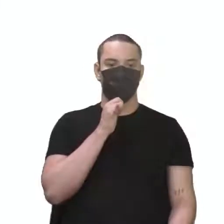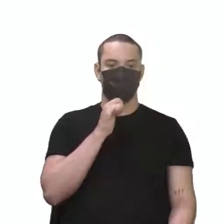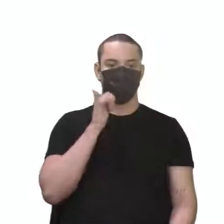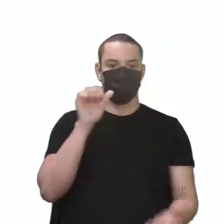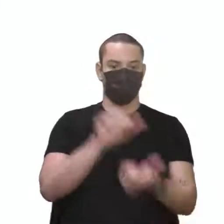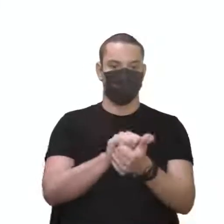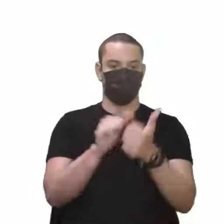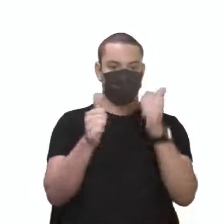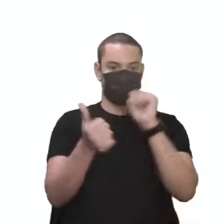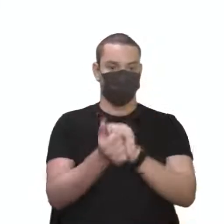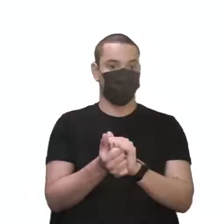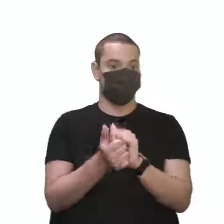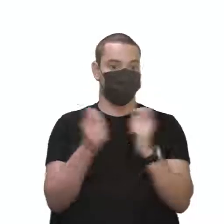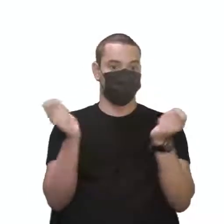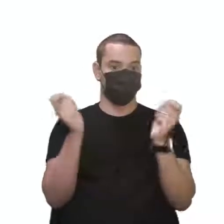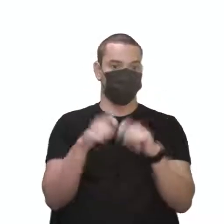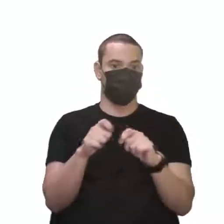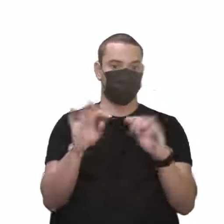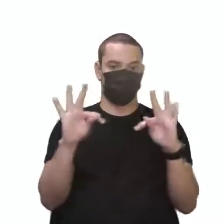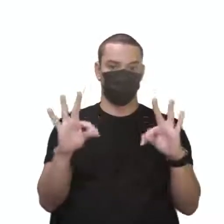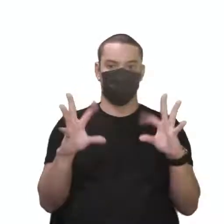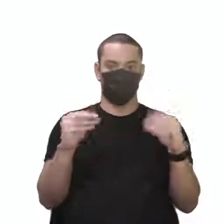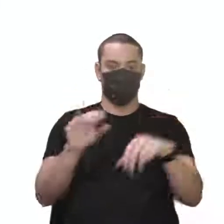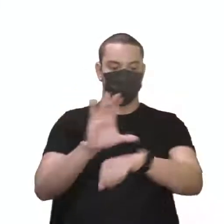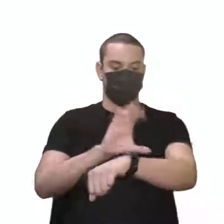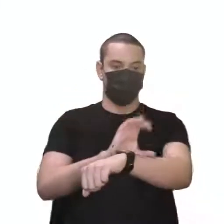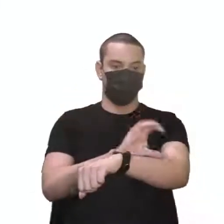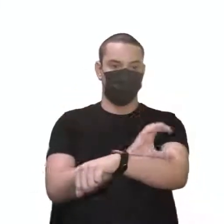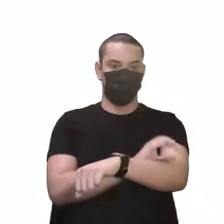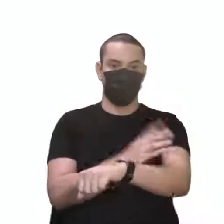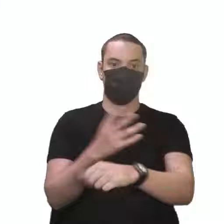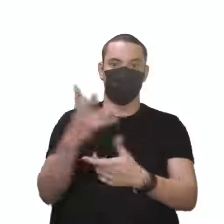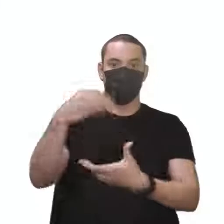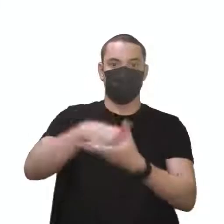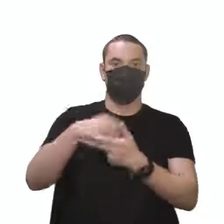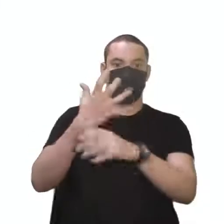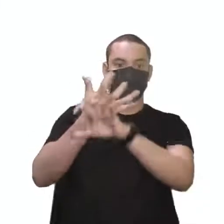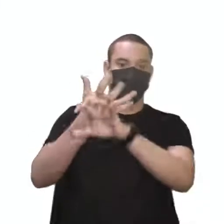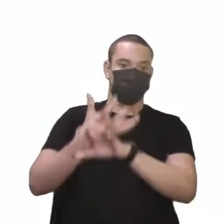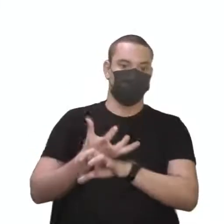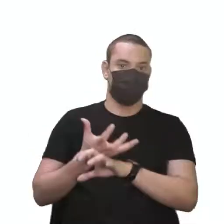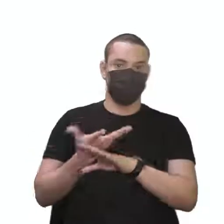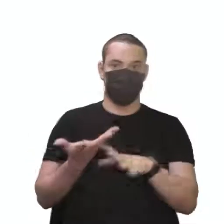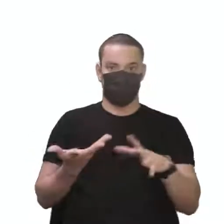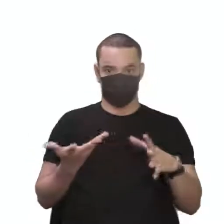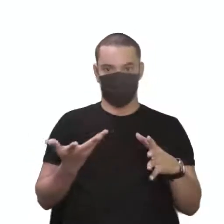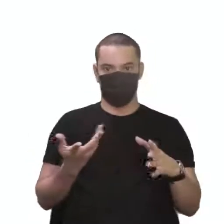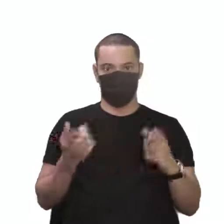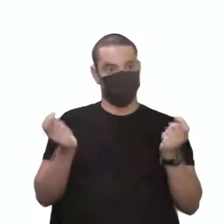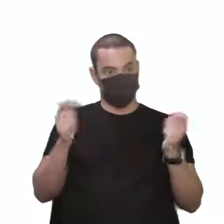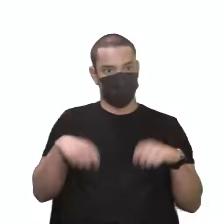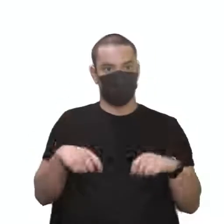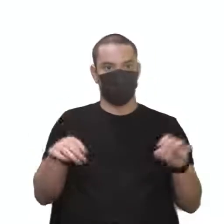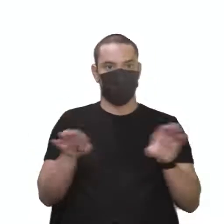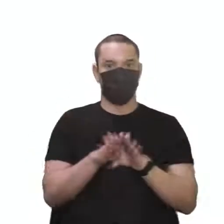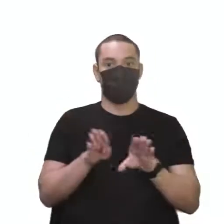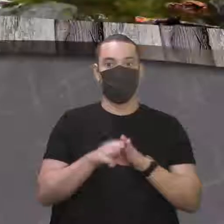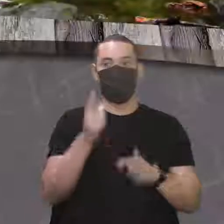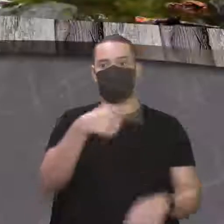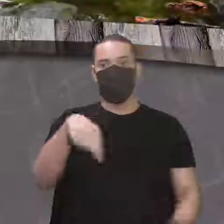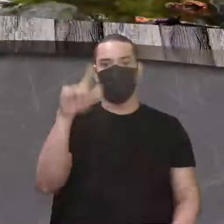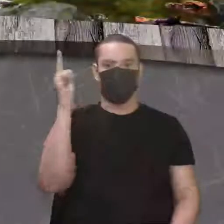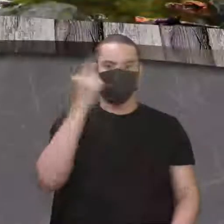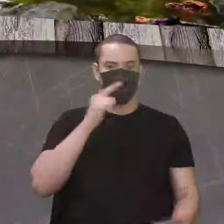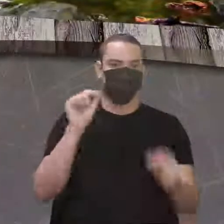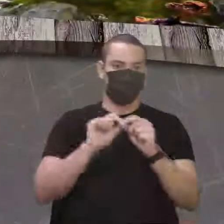da regeneração, constituição de um tecido lesionado lá da medula óssea, tá? Então, você consegue fazer todo